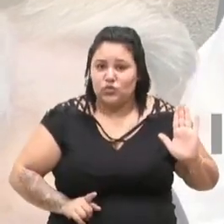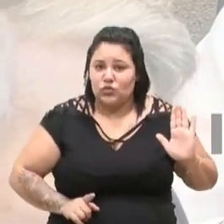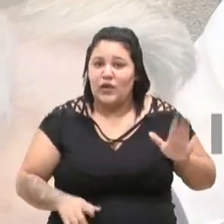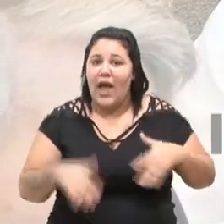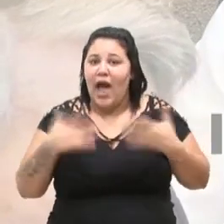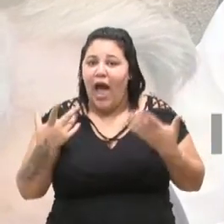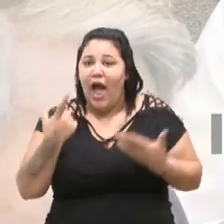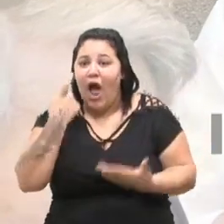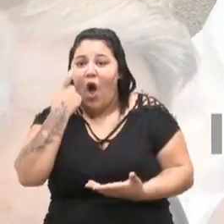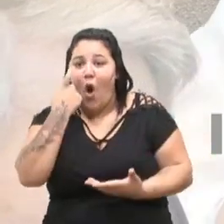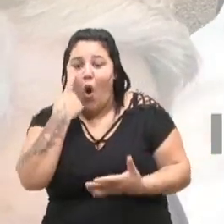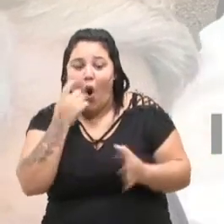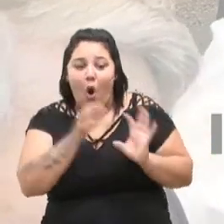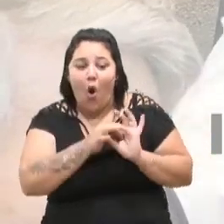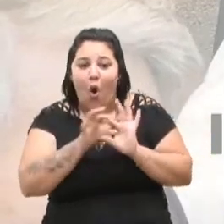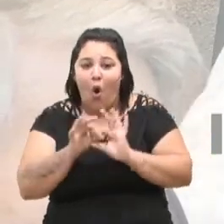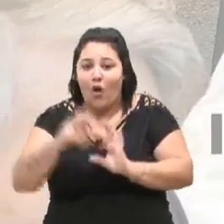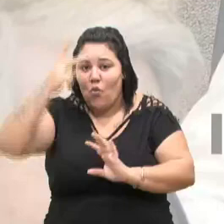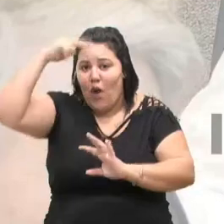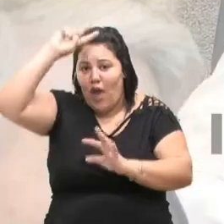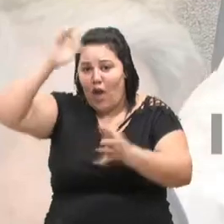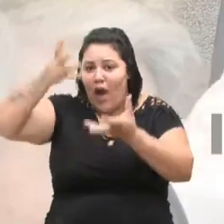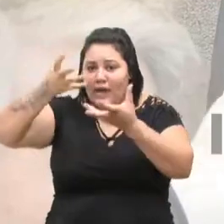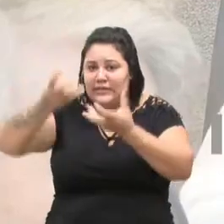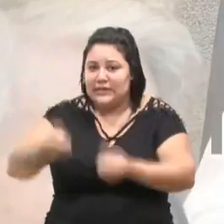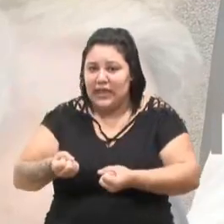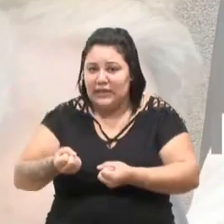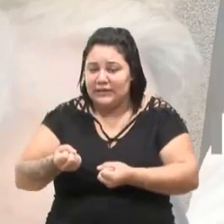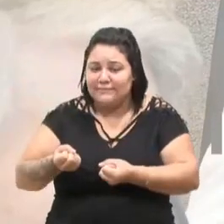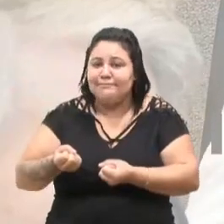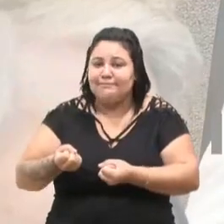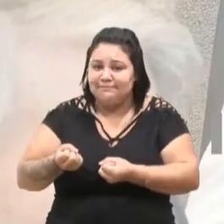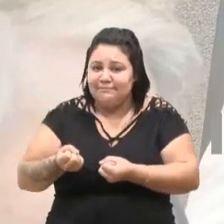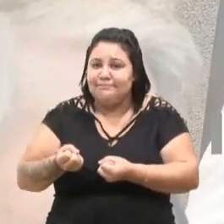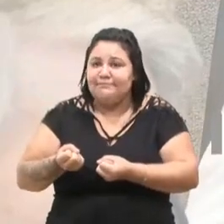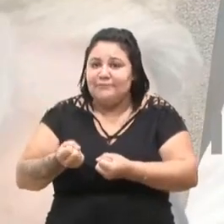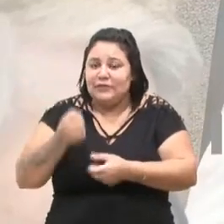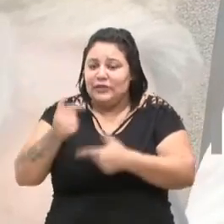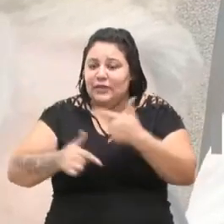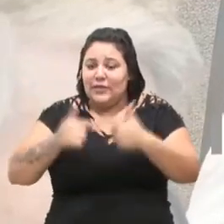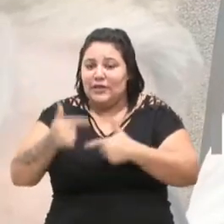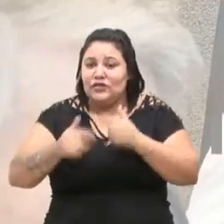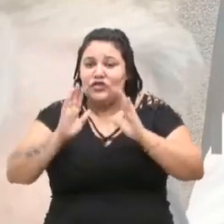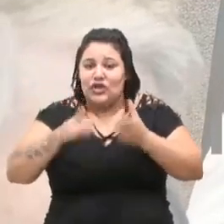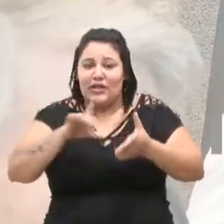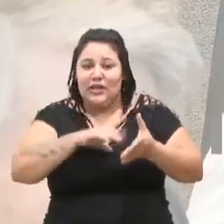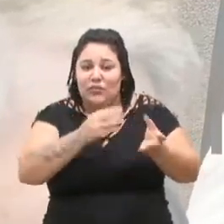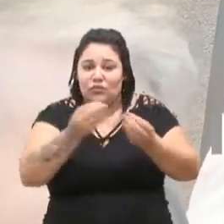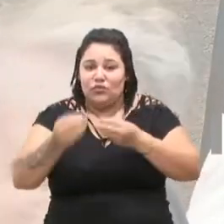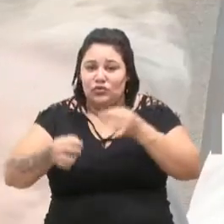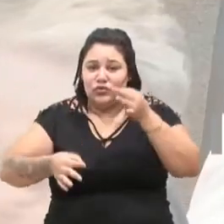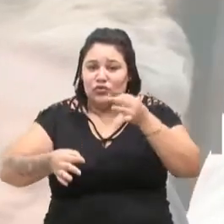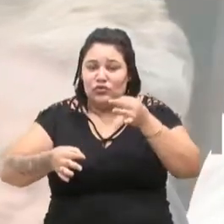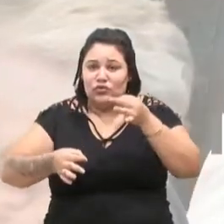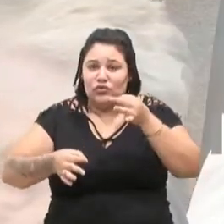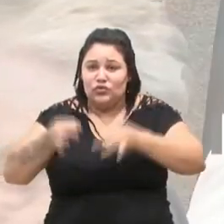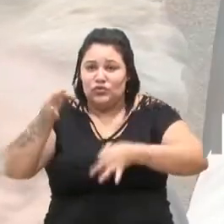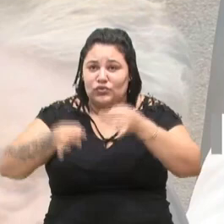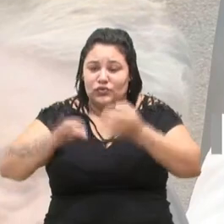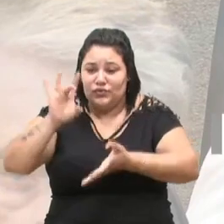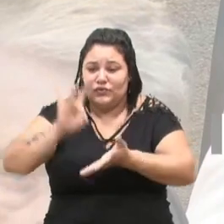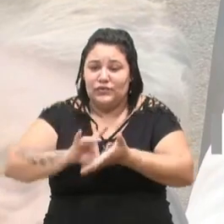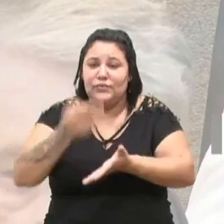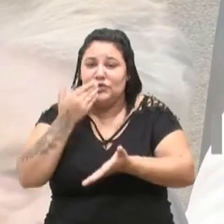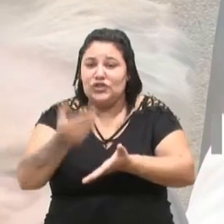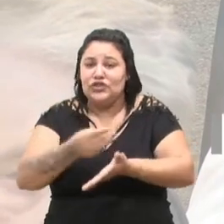esse contexto, ele assume a pasta já com uma causa de judicialização de 3.000 vagas.